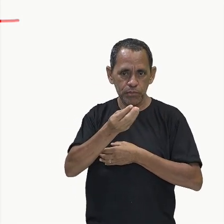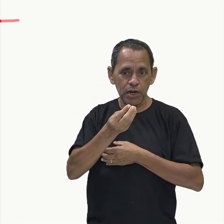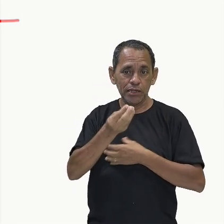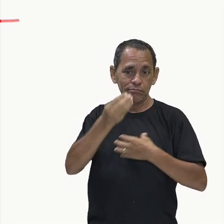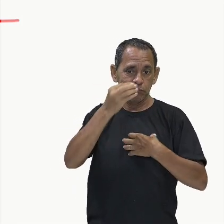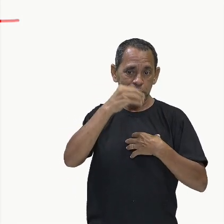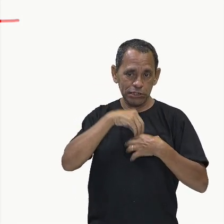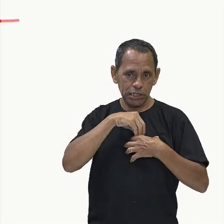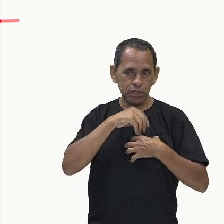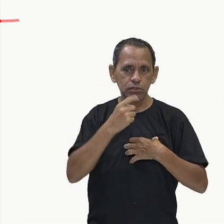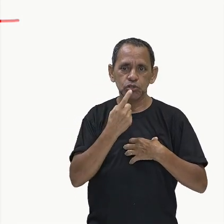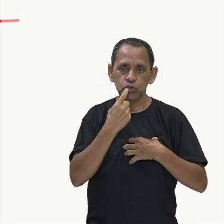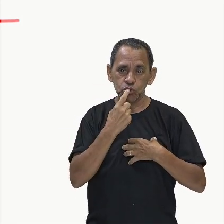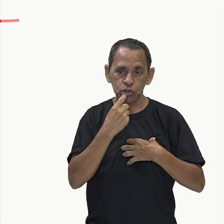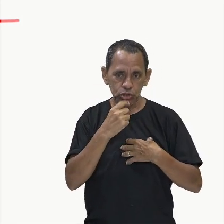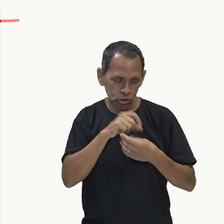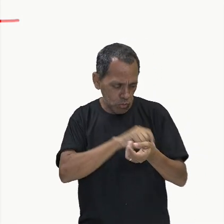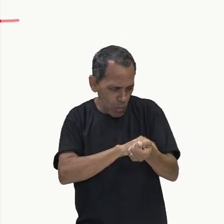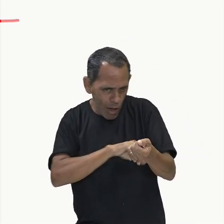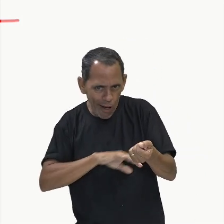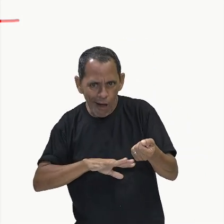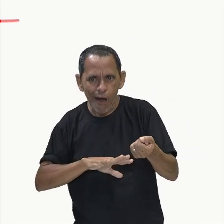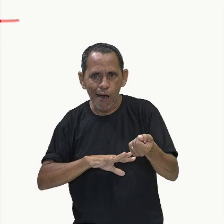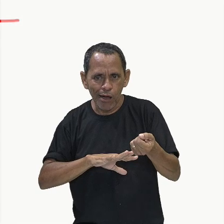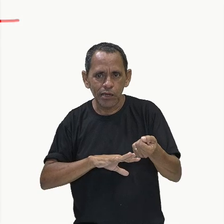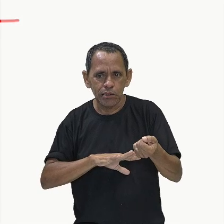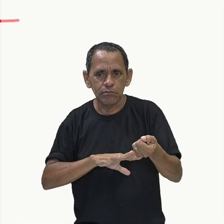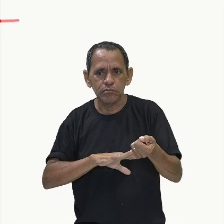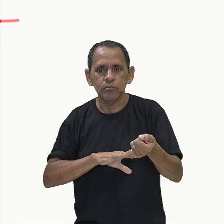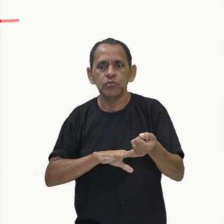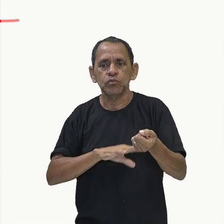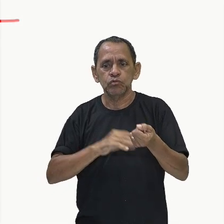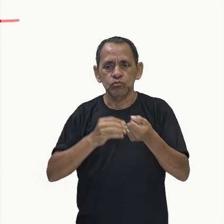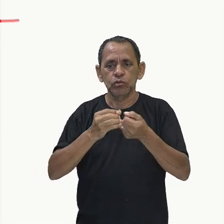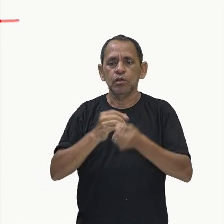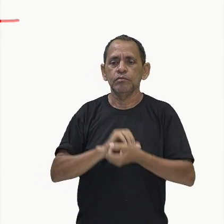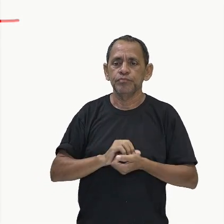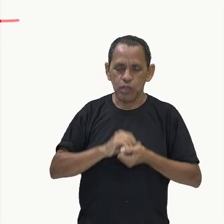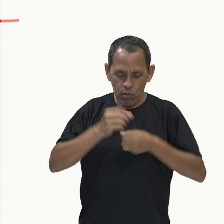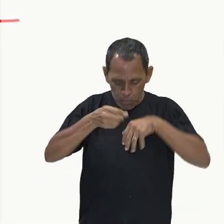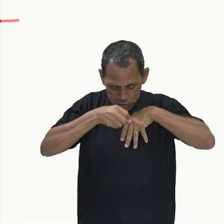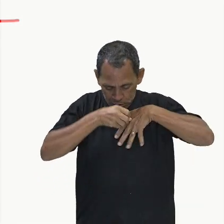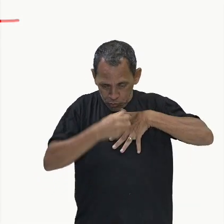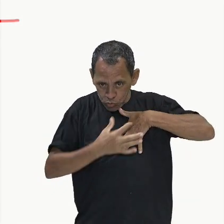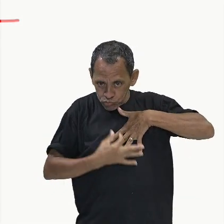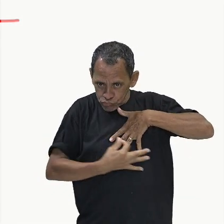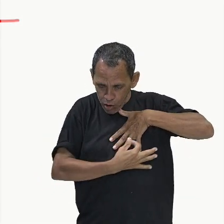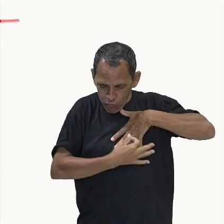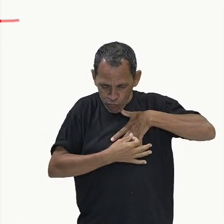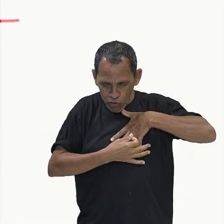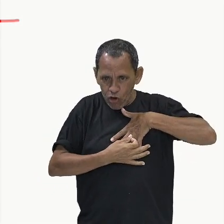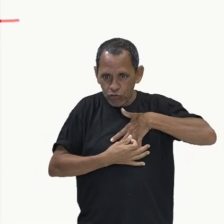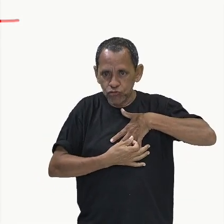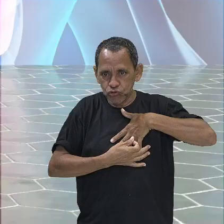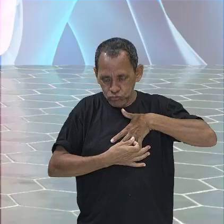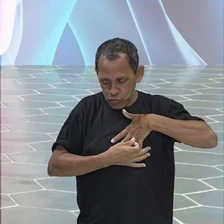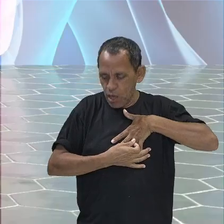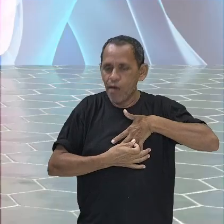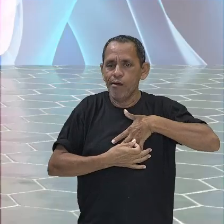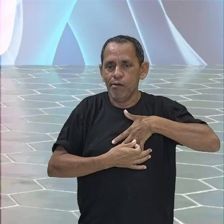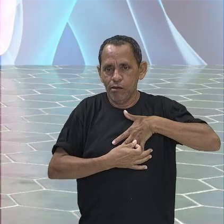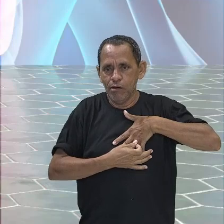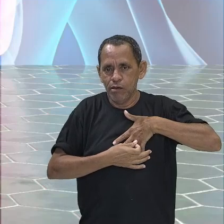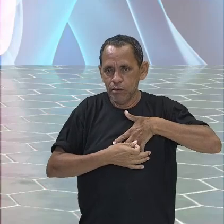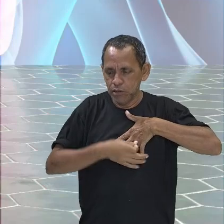Então, do sangue, ele vai passar para os alvéolos e vai ser eliminado ali também pelos pulmões,